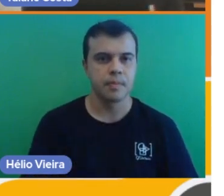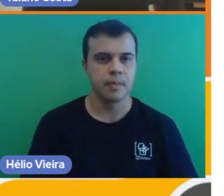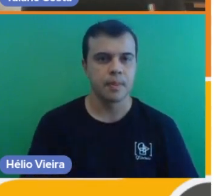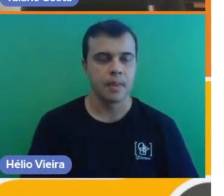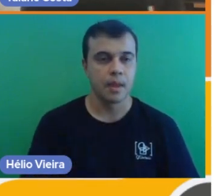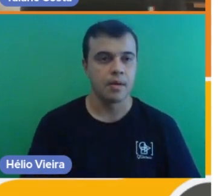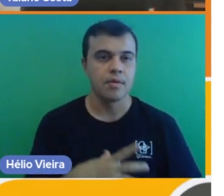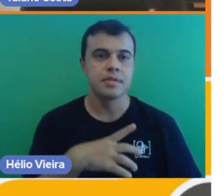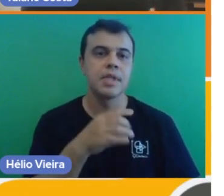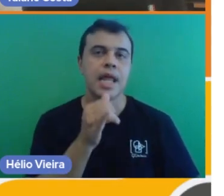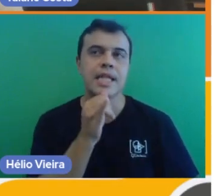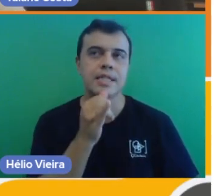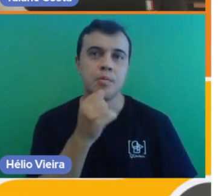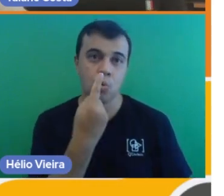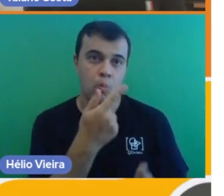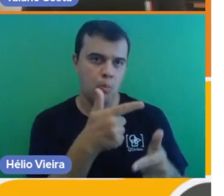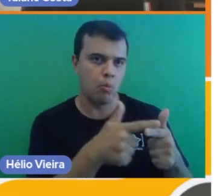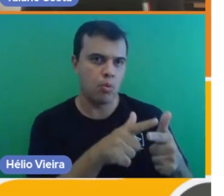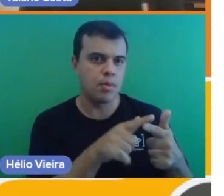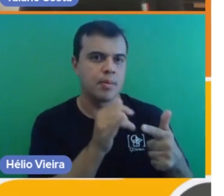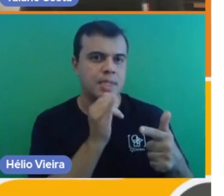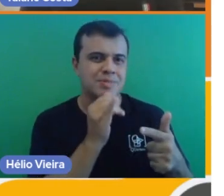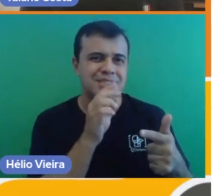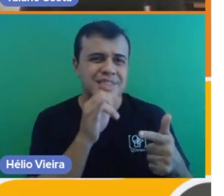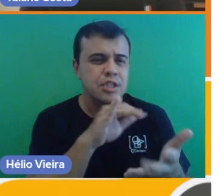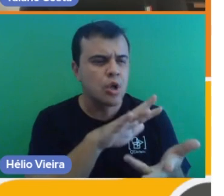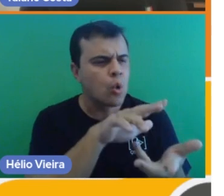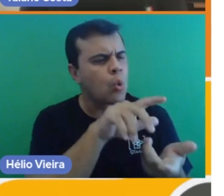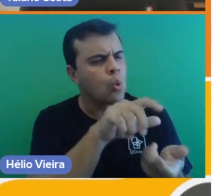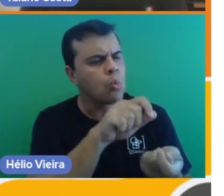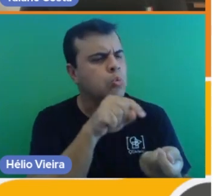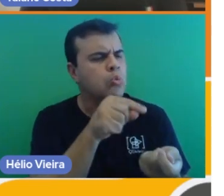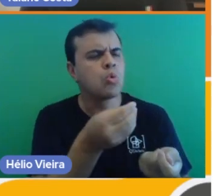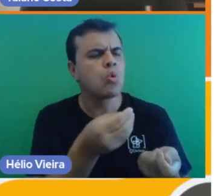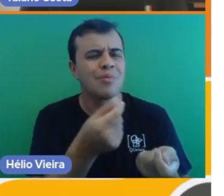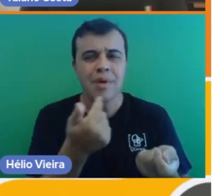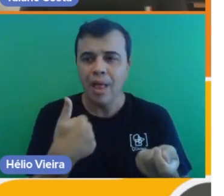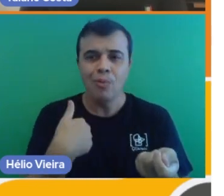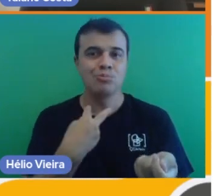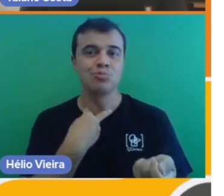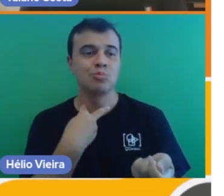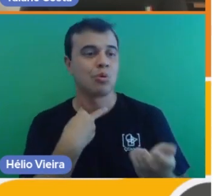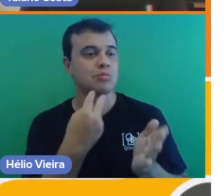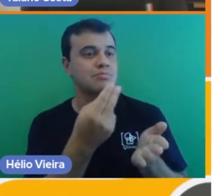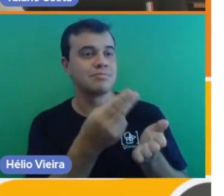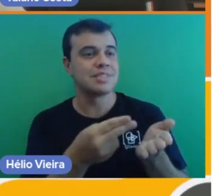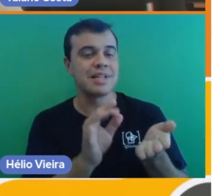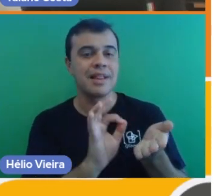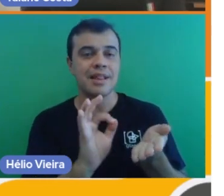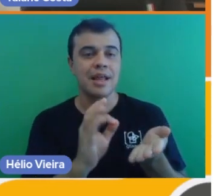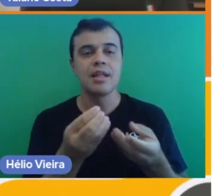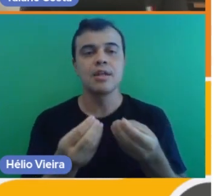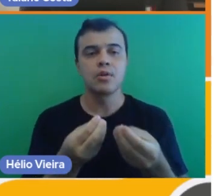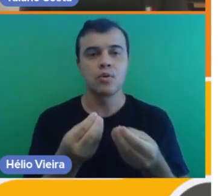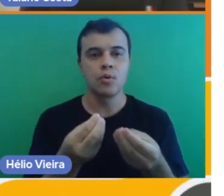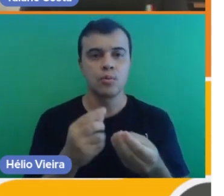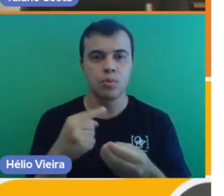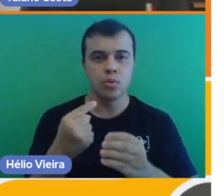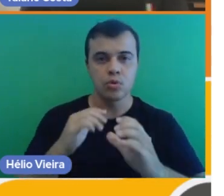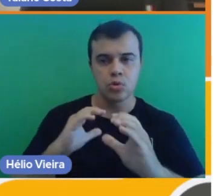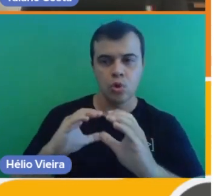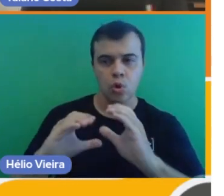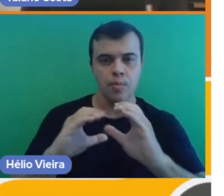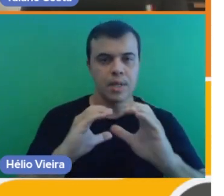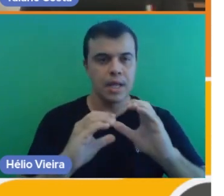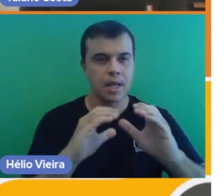Uma situação problema, né? Como seria o mundo se não pudéssemos desenhar? Como nos